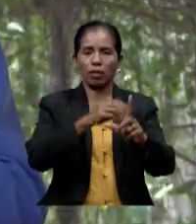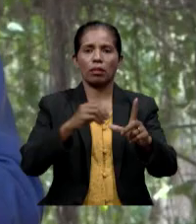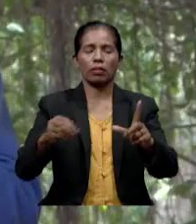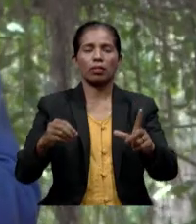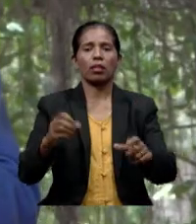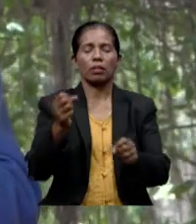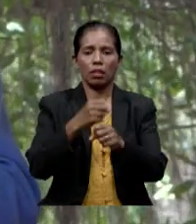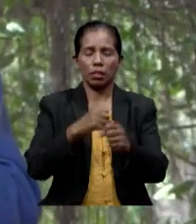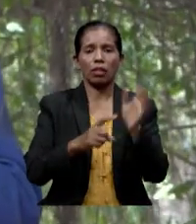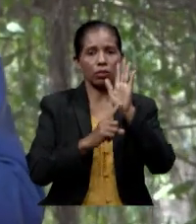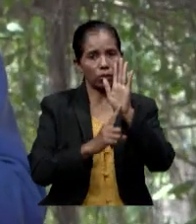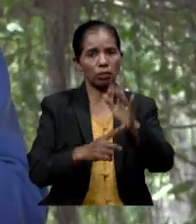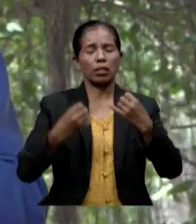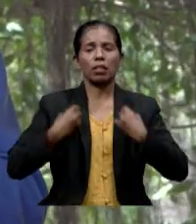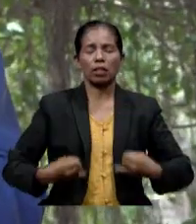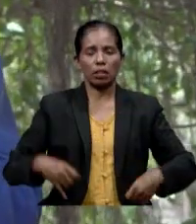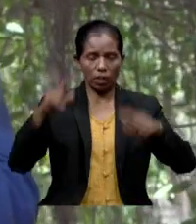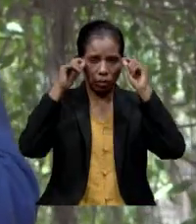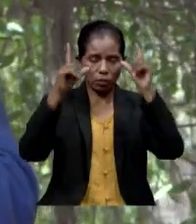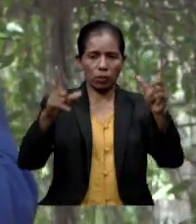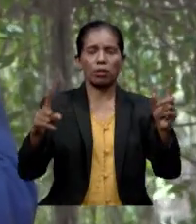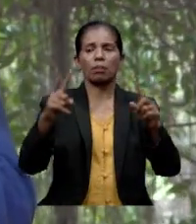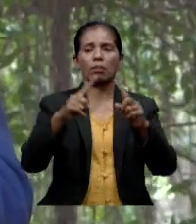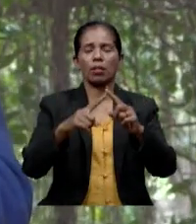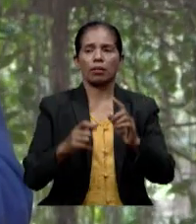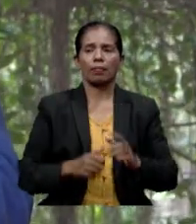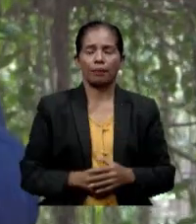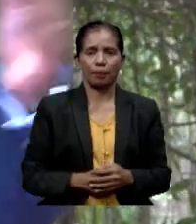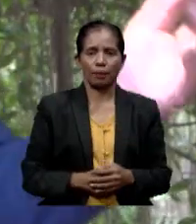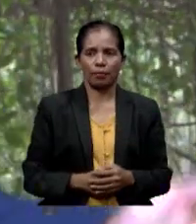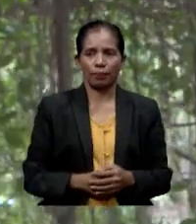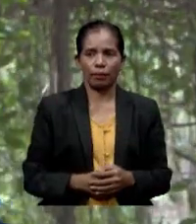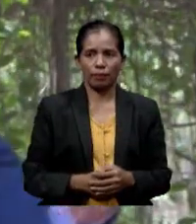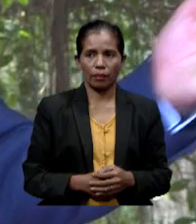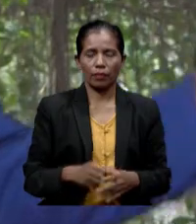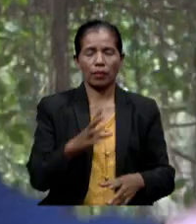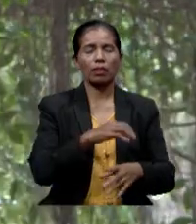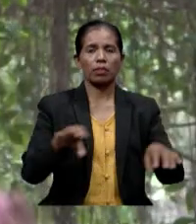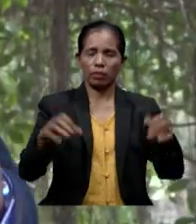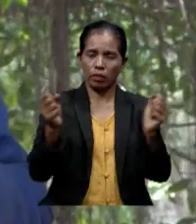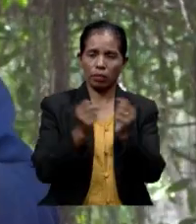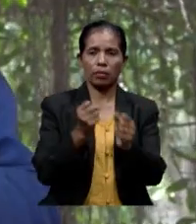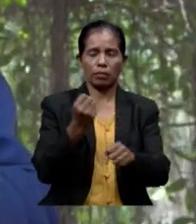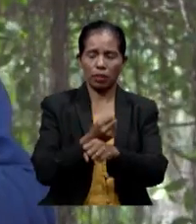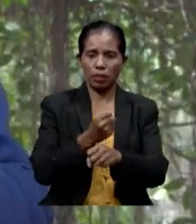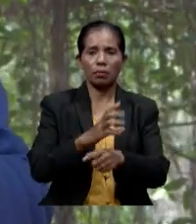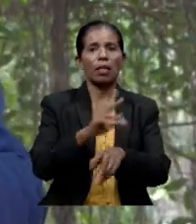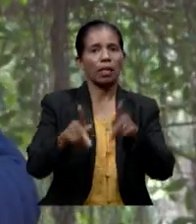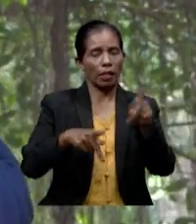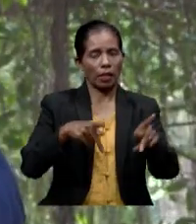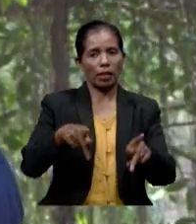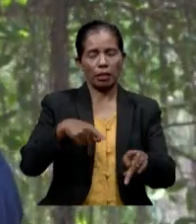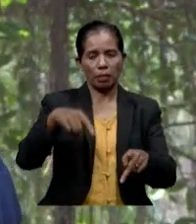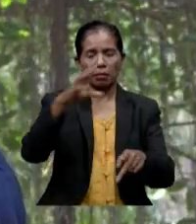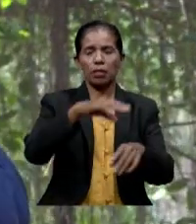Timor. E foi essa identidade que fez com que, na luta armada, na ação diplomática ou no